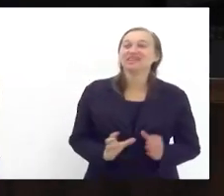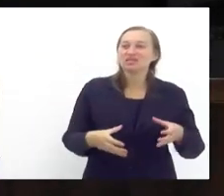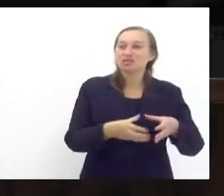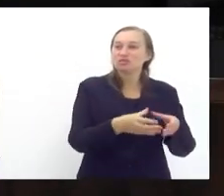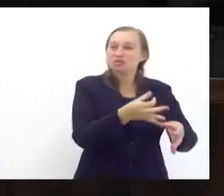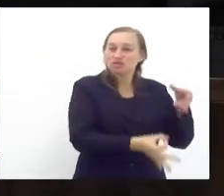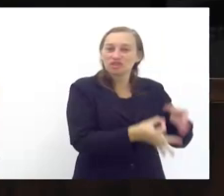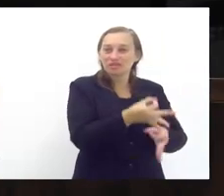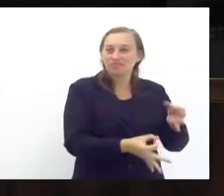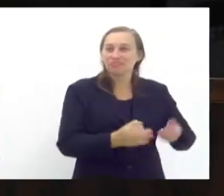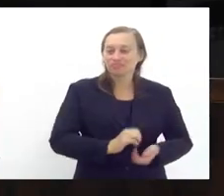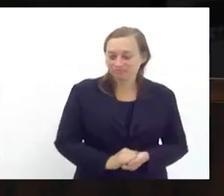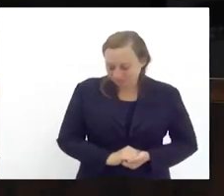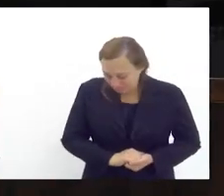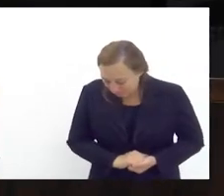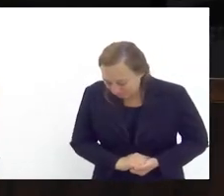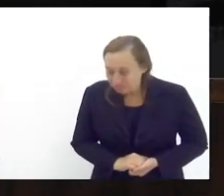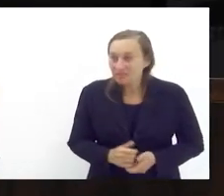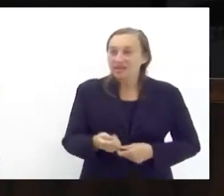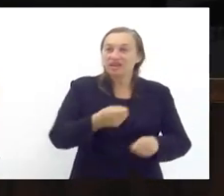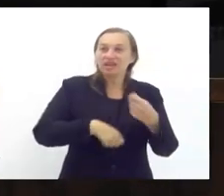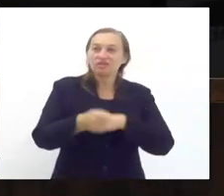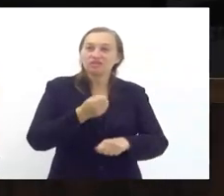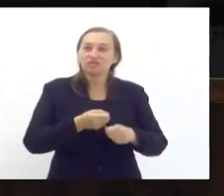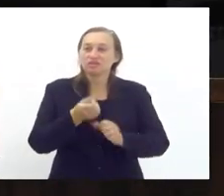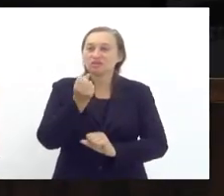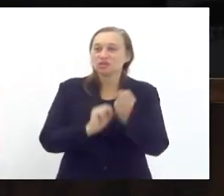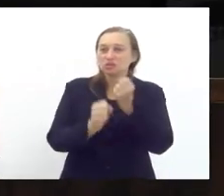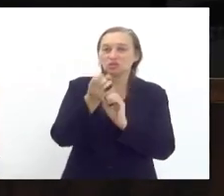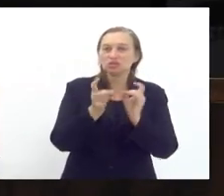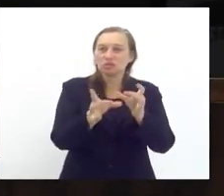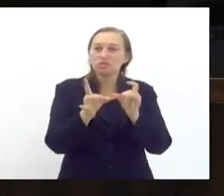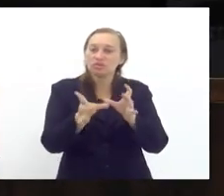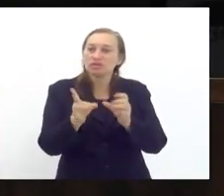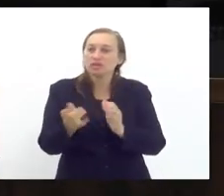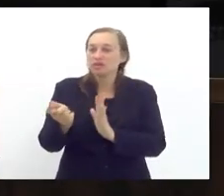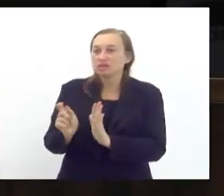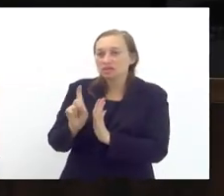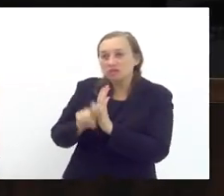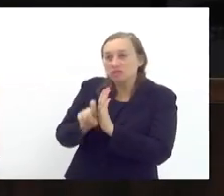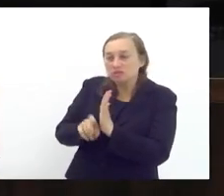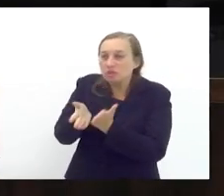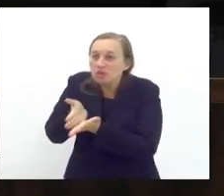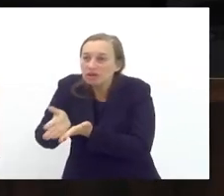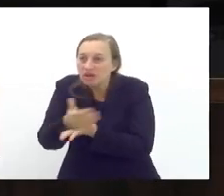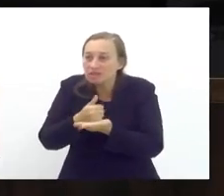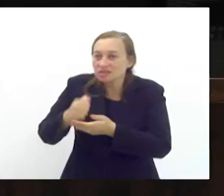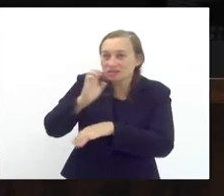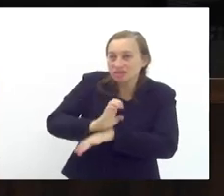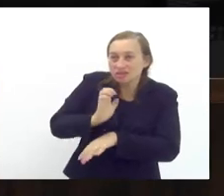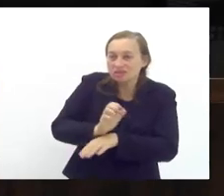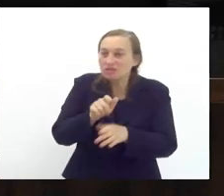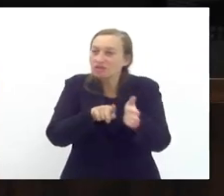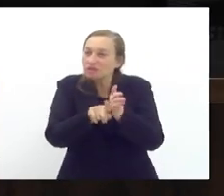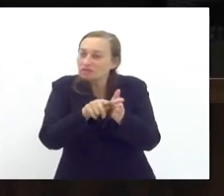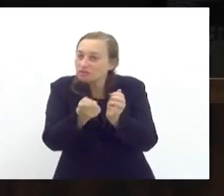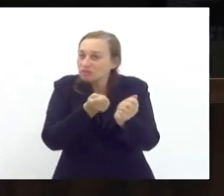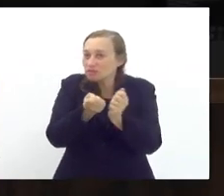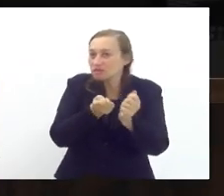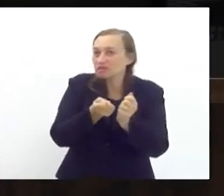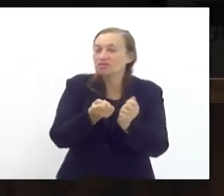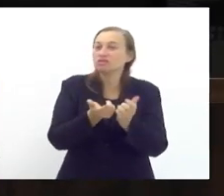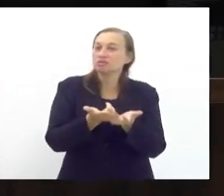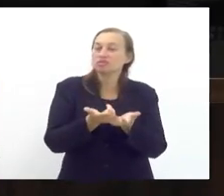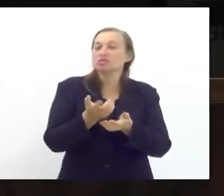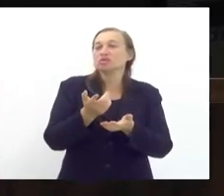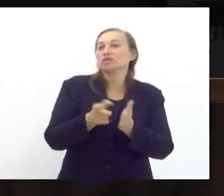Constituição e Justiça de economia dos comércio de tributação controle da arrecadação Estadual de fiscalização dos tributos estaduais